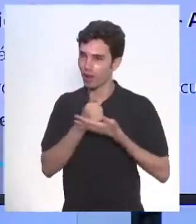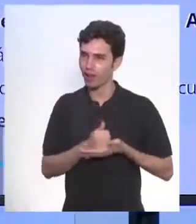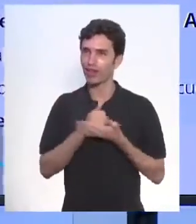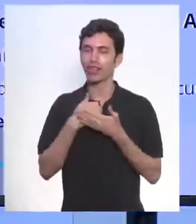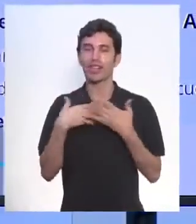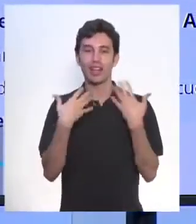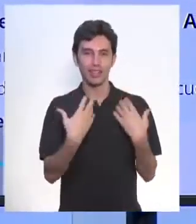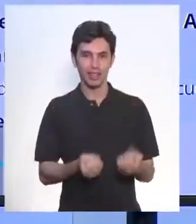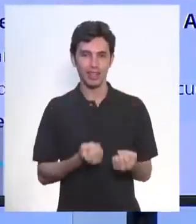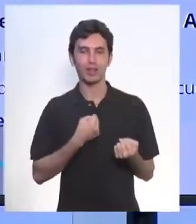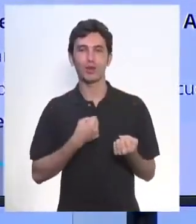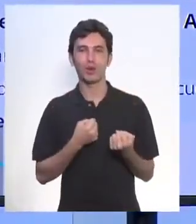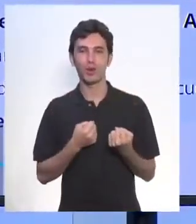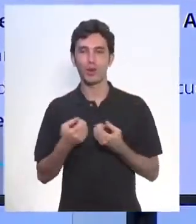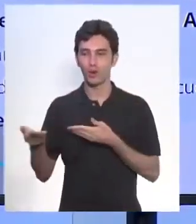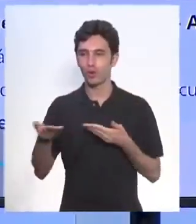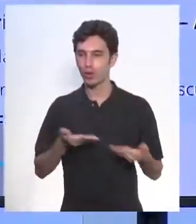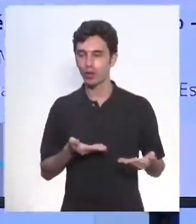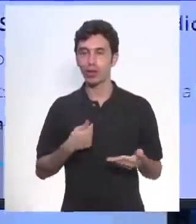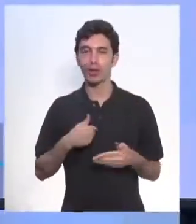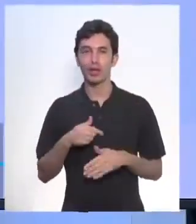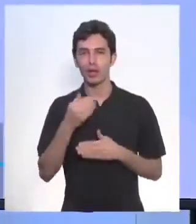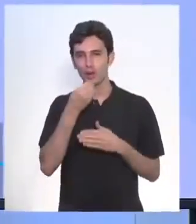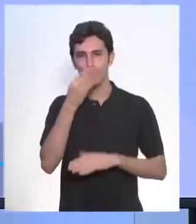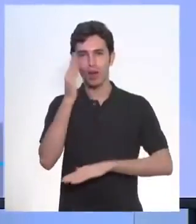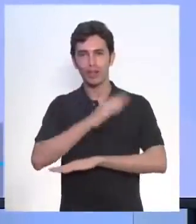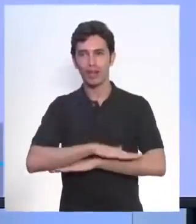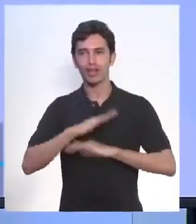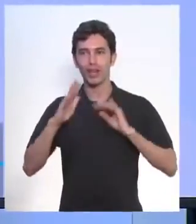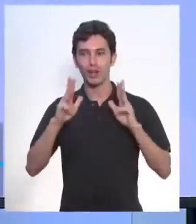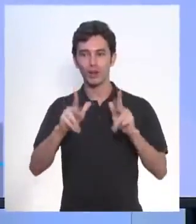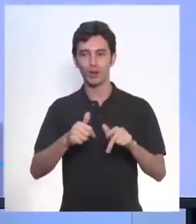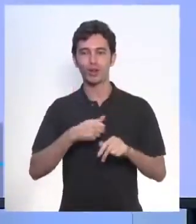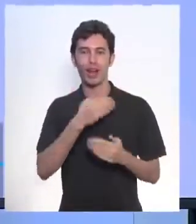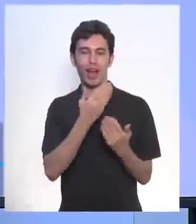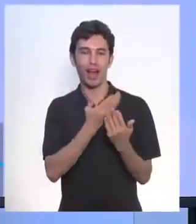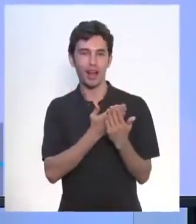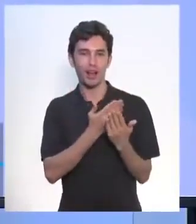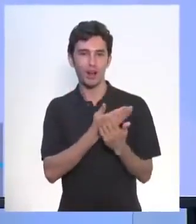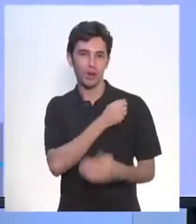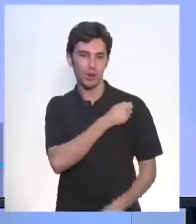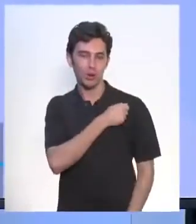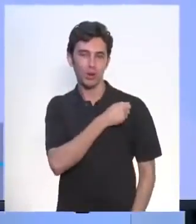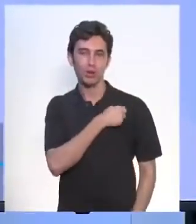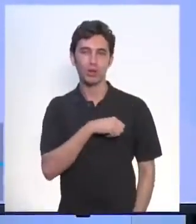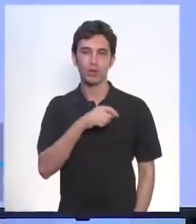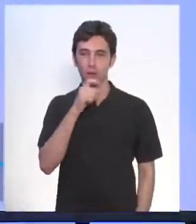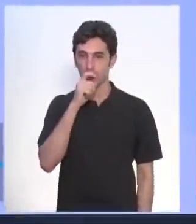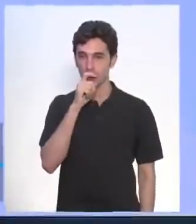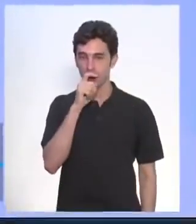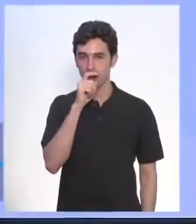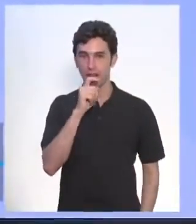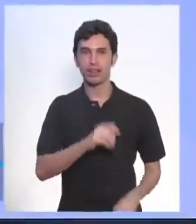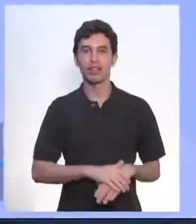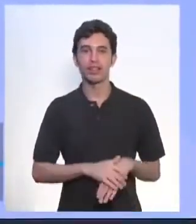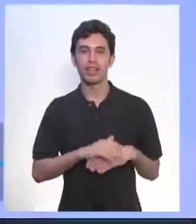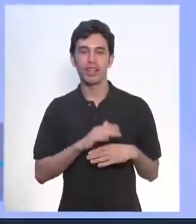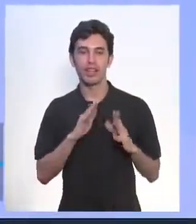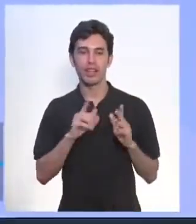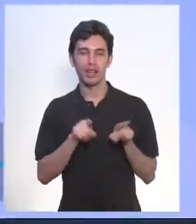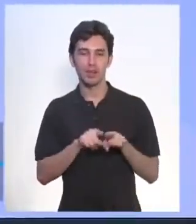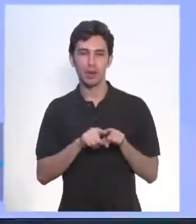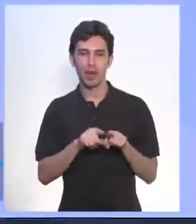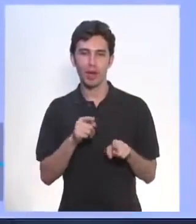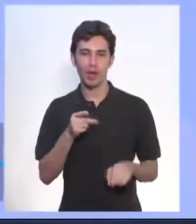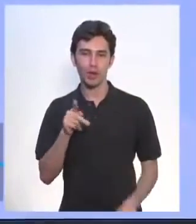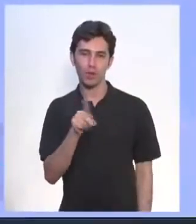aceito o nosso convite e boa tarde a todos, alunos, pais que estão também acompanhando e os nossos colegas aí, professores da